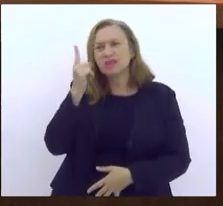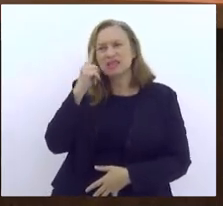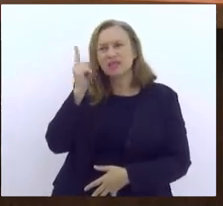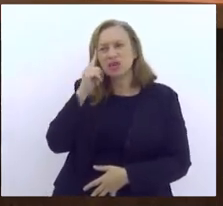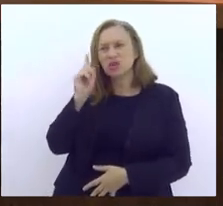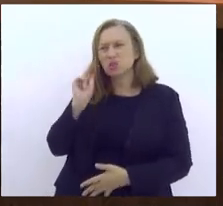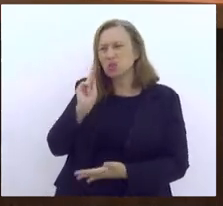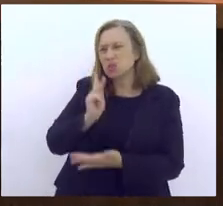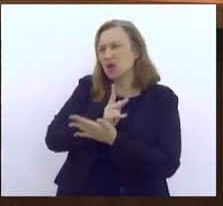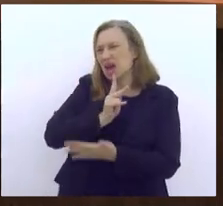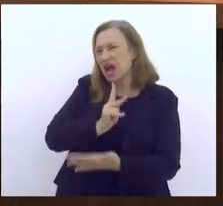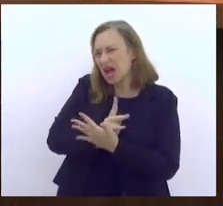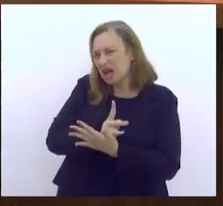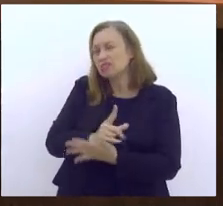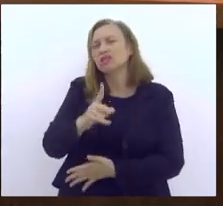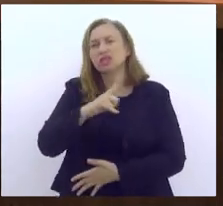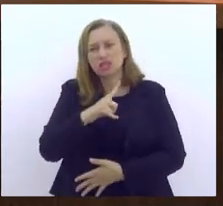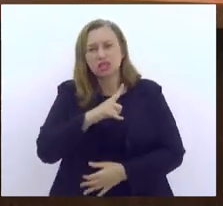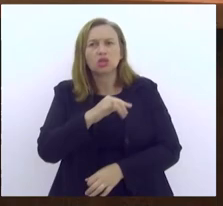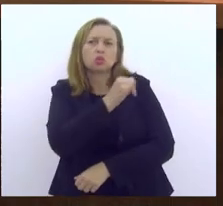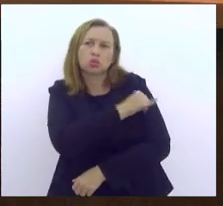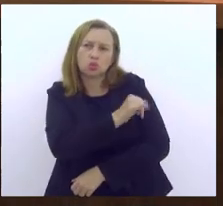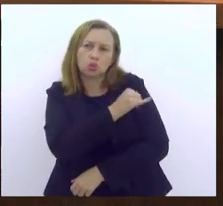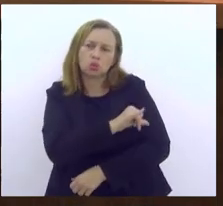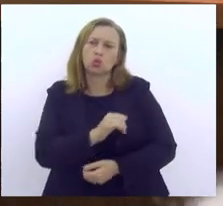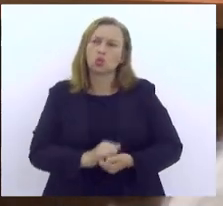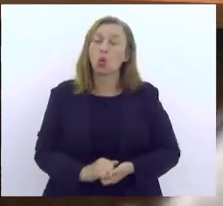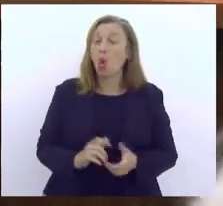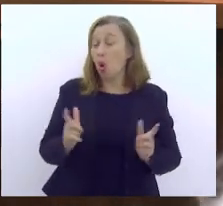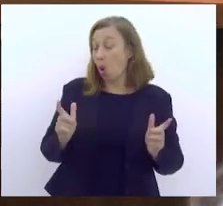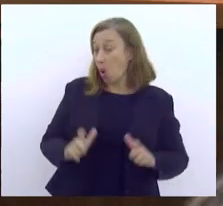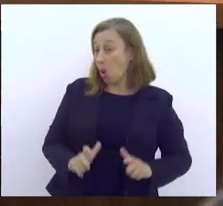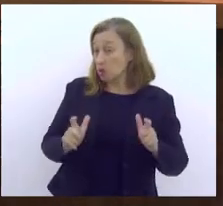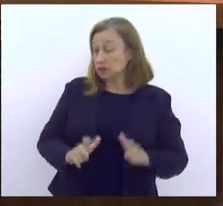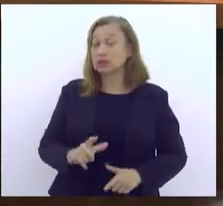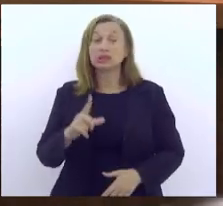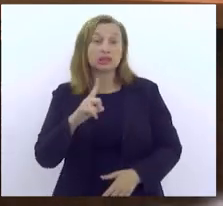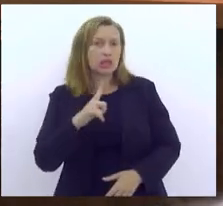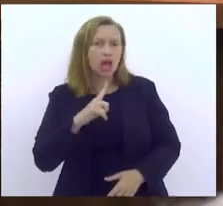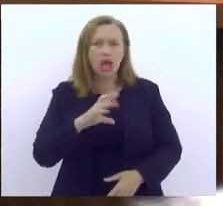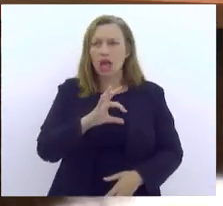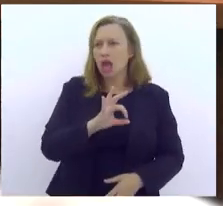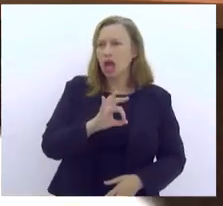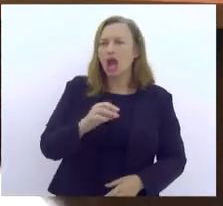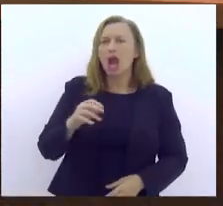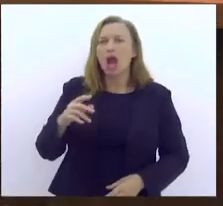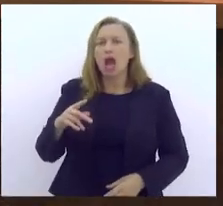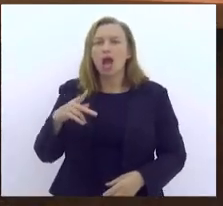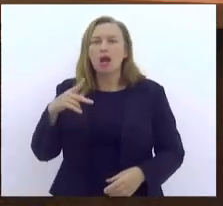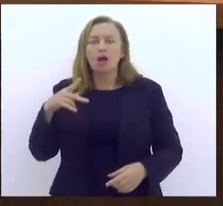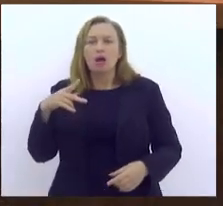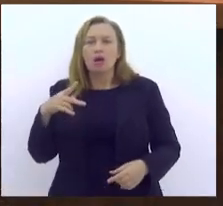revanchista que a gente tem no Rio de Janeiro, onde a gente tem a política de segurança